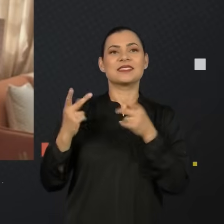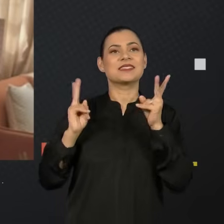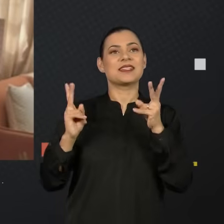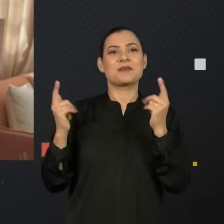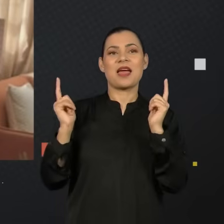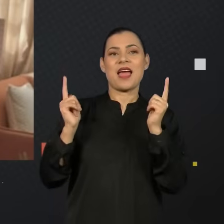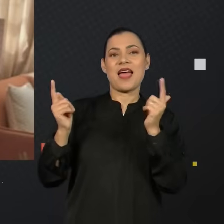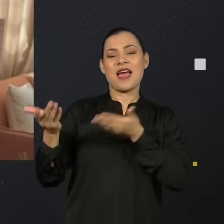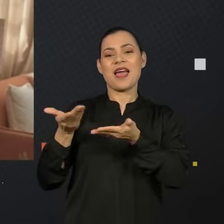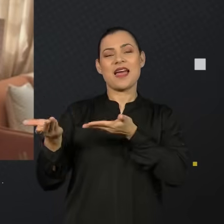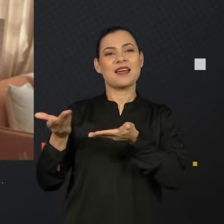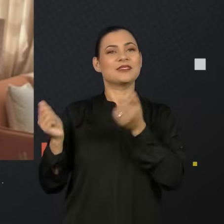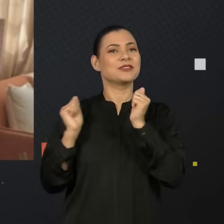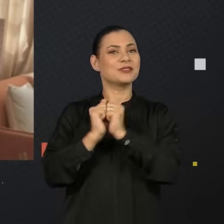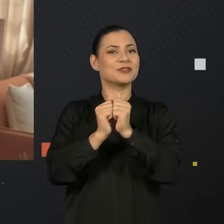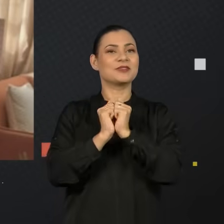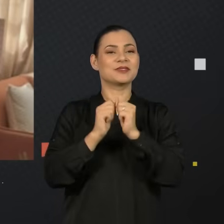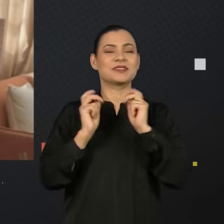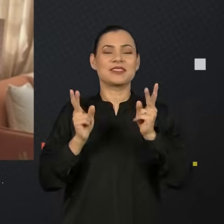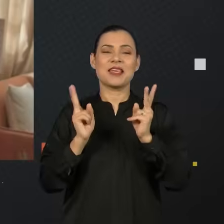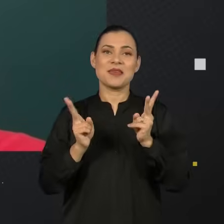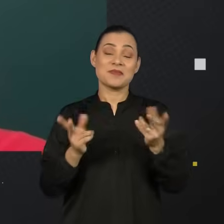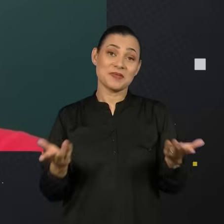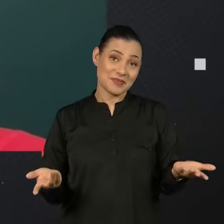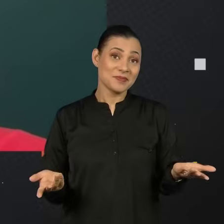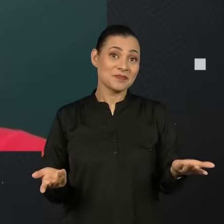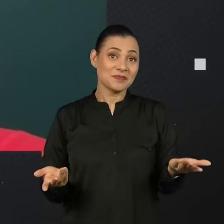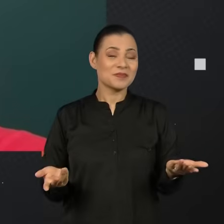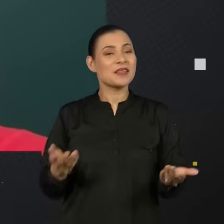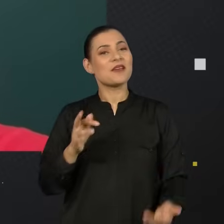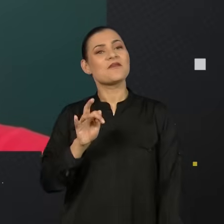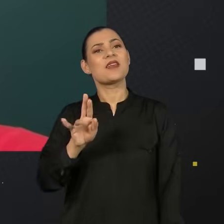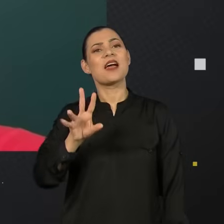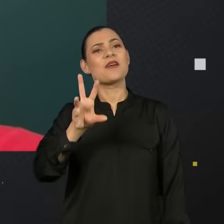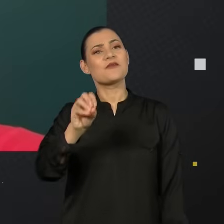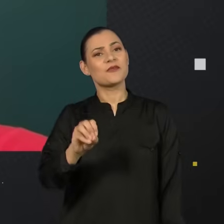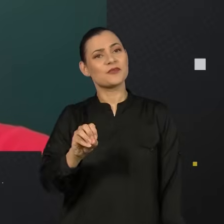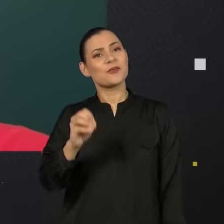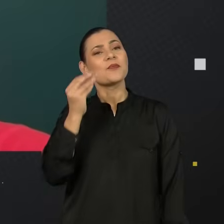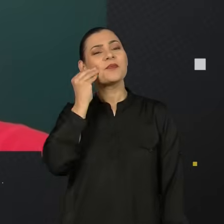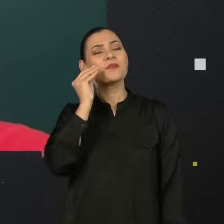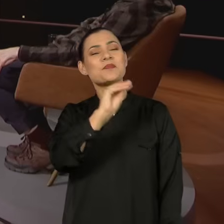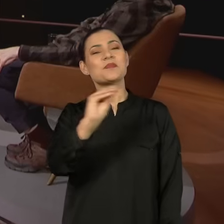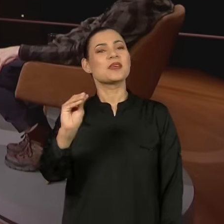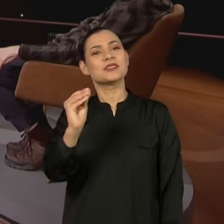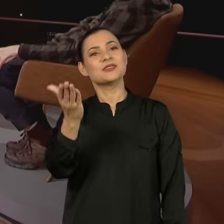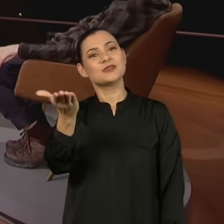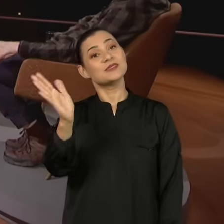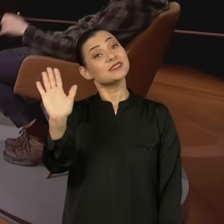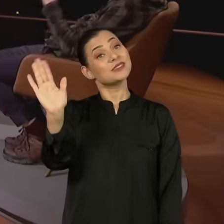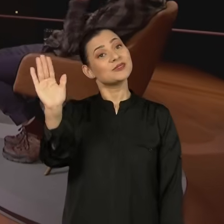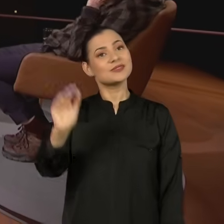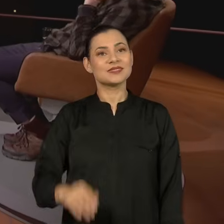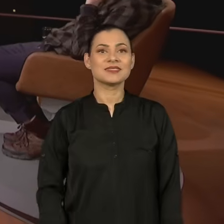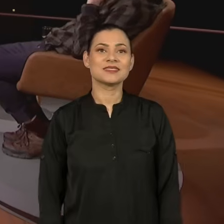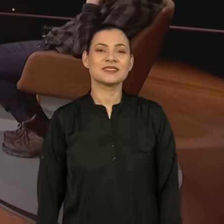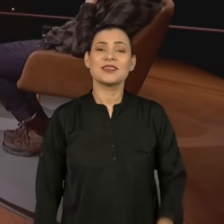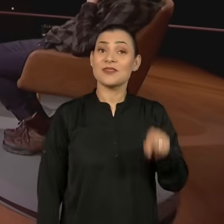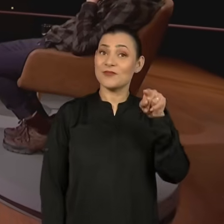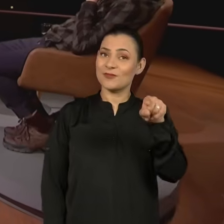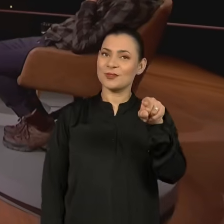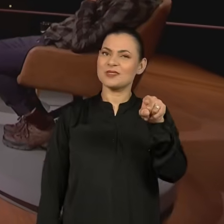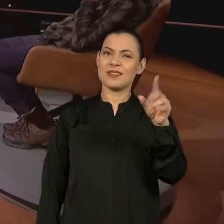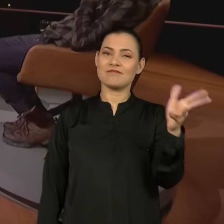muito de uma forma parecida. Então, Flavião, um beijo pra você. Tchau. Você